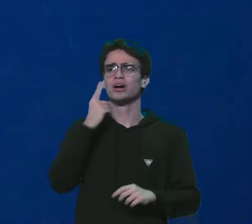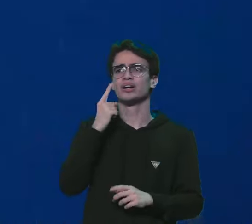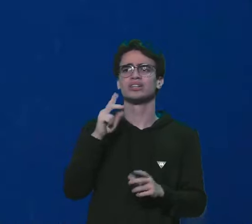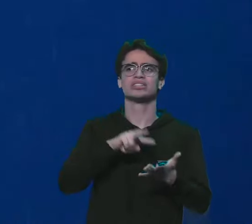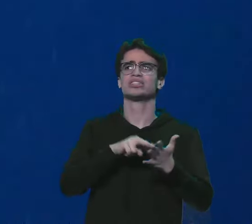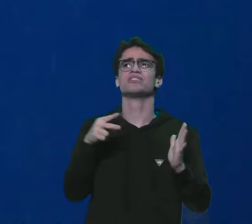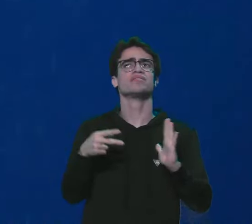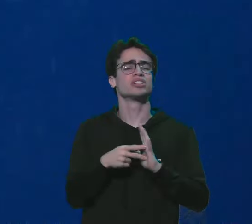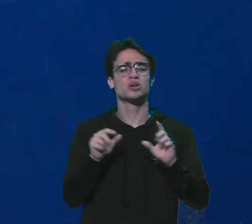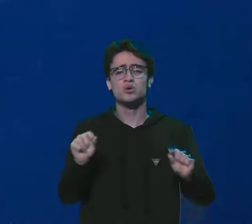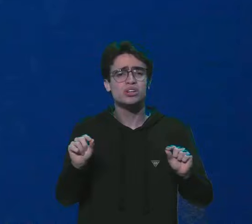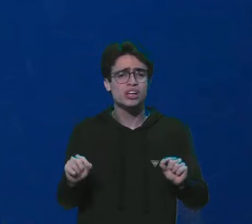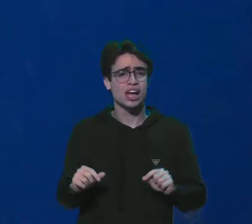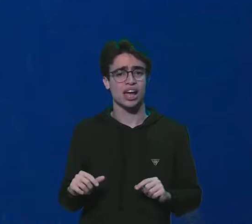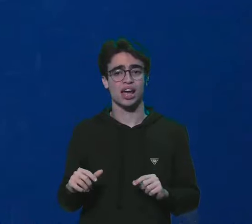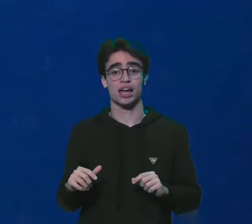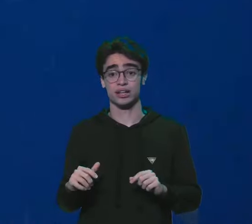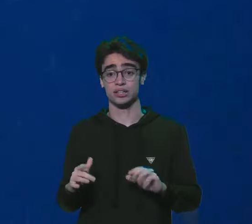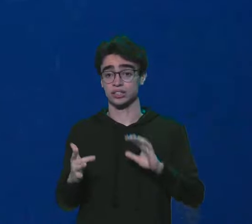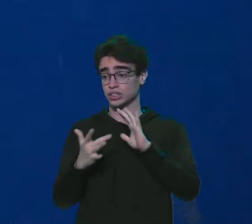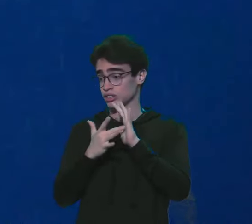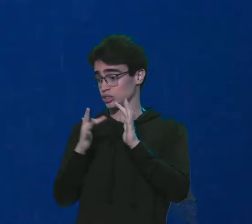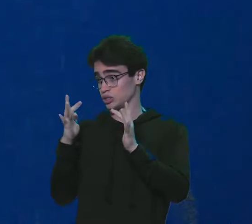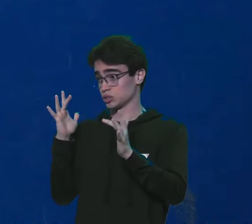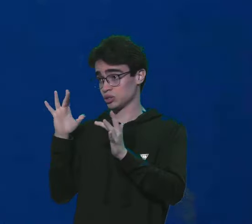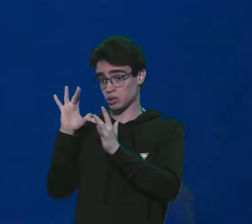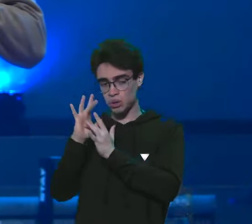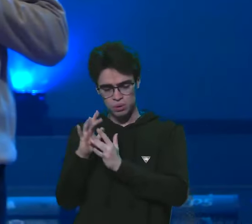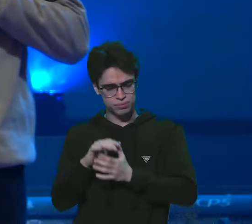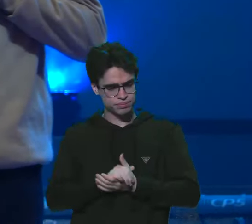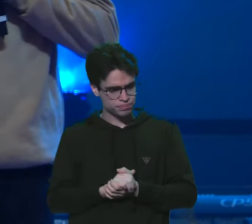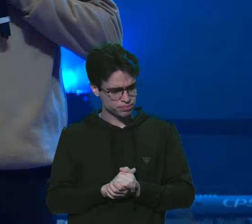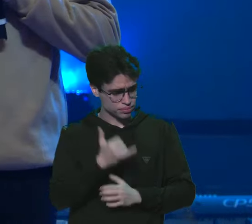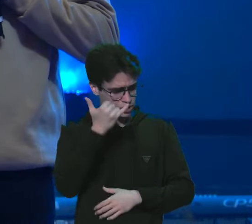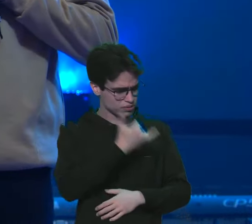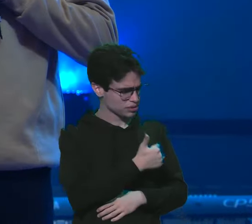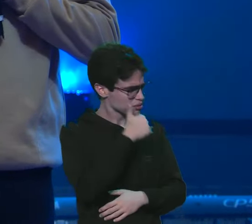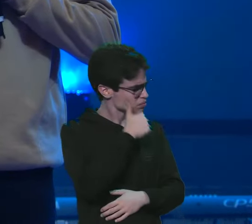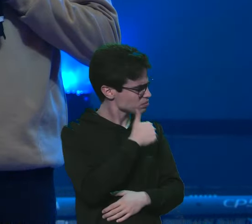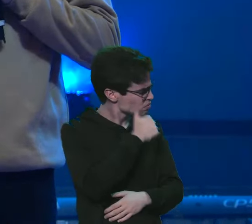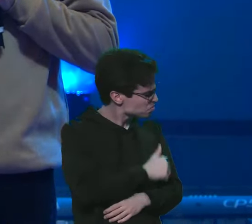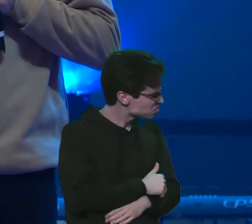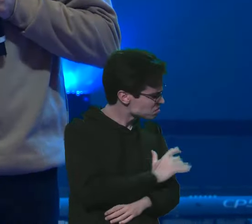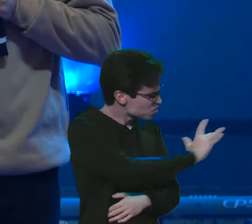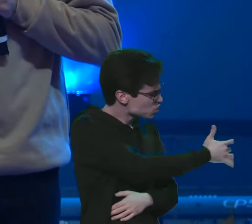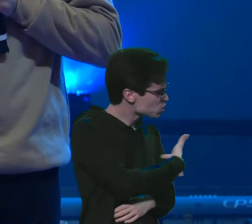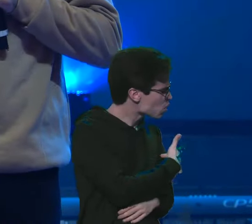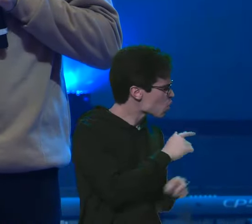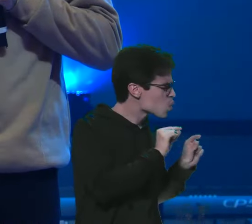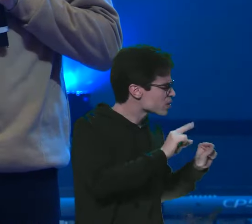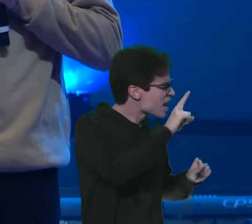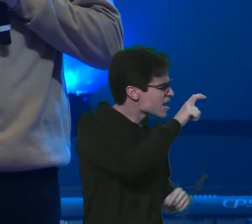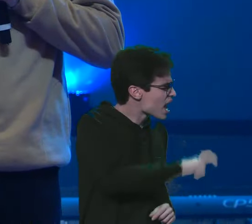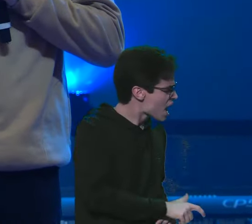eles, ele chega para a mulher e fala: ei, quem foi que me tocou? Se